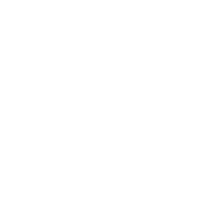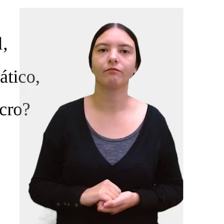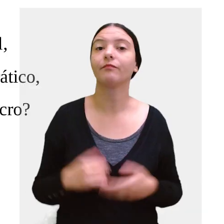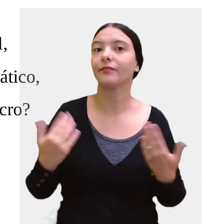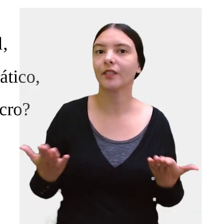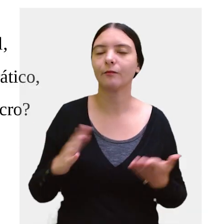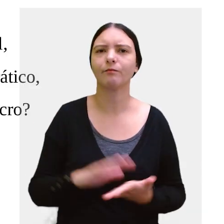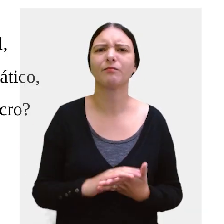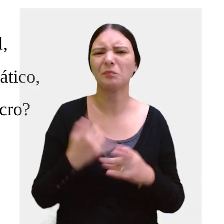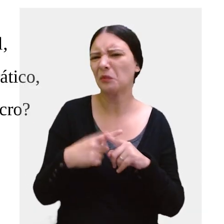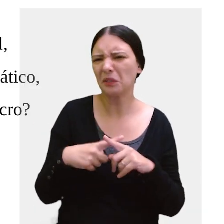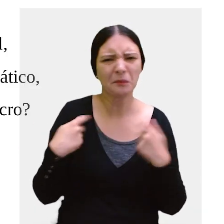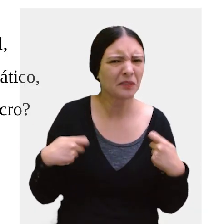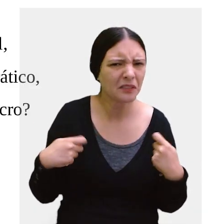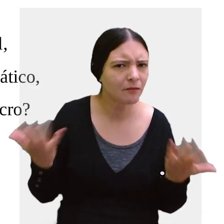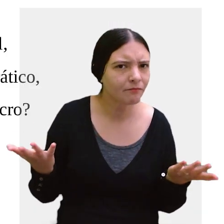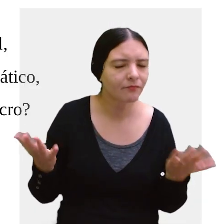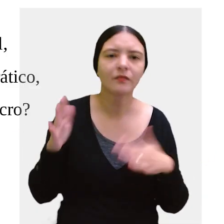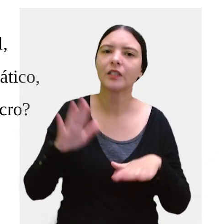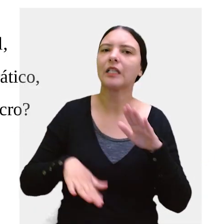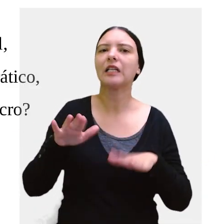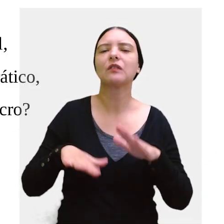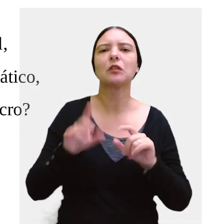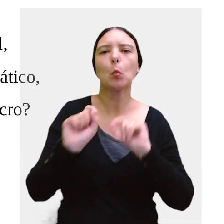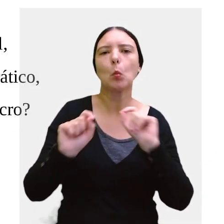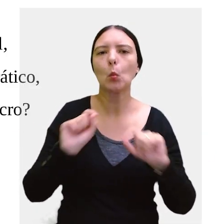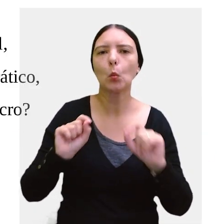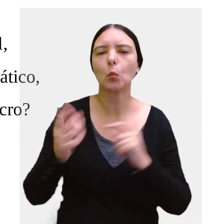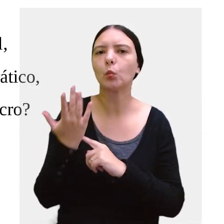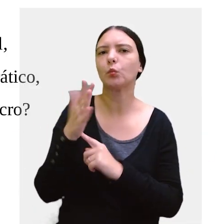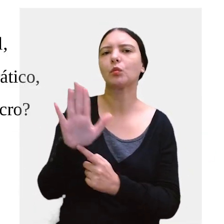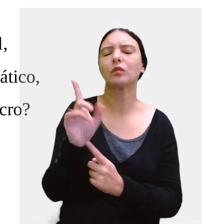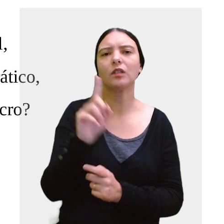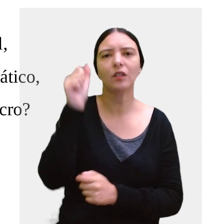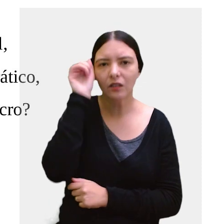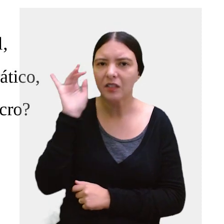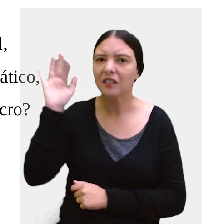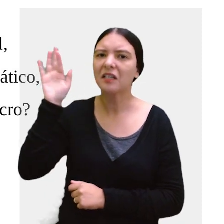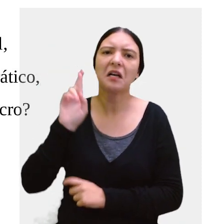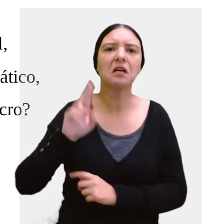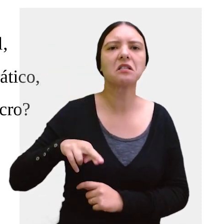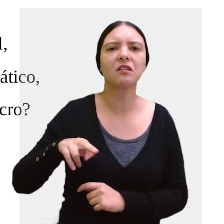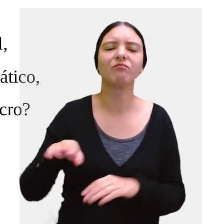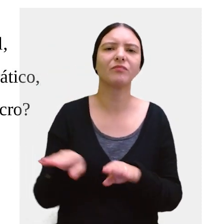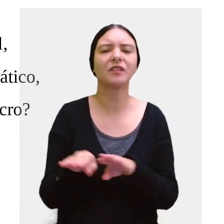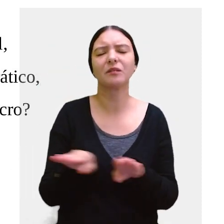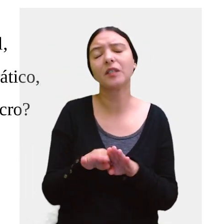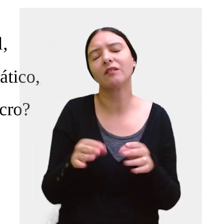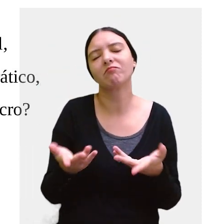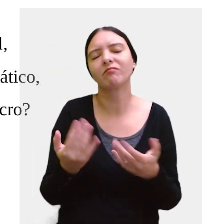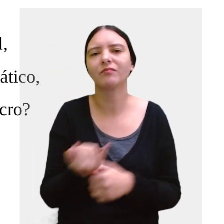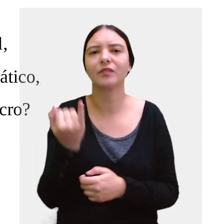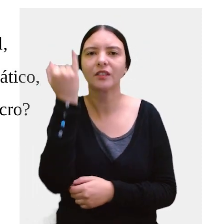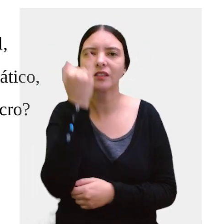Então, tem que ter porquê. Às vezes, a falta de motivo aparente, a imaginada falta de razão, nisso é uma razão